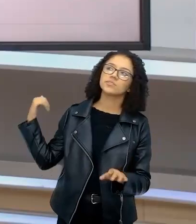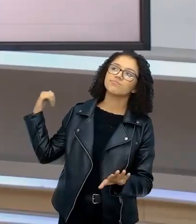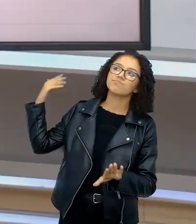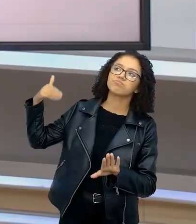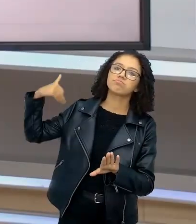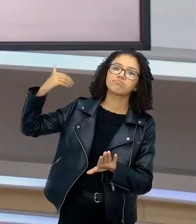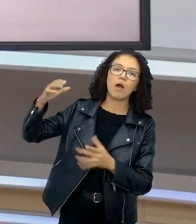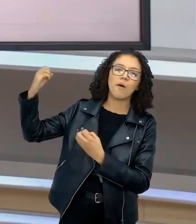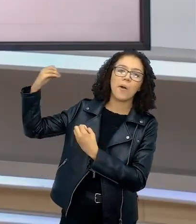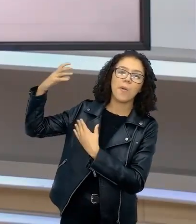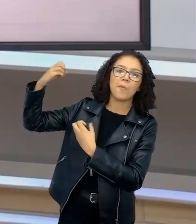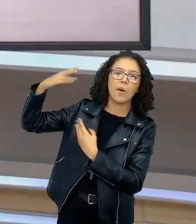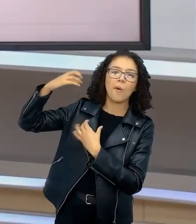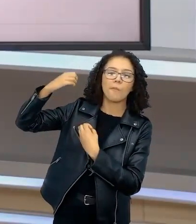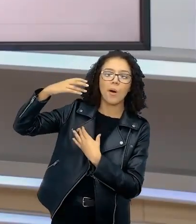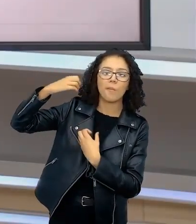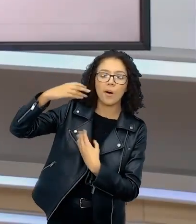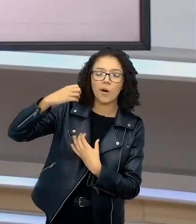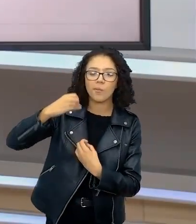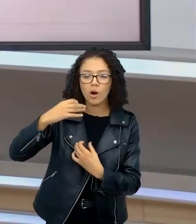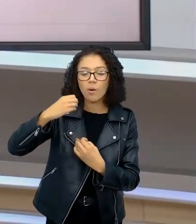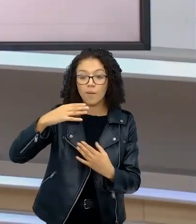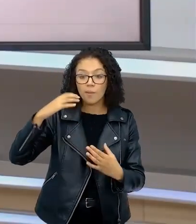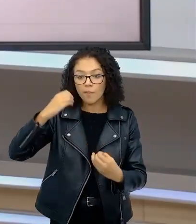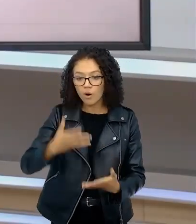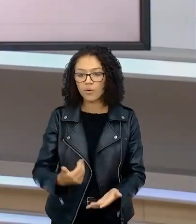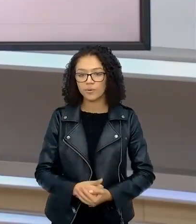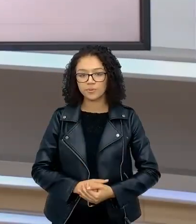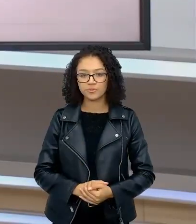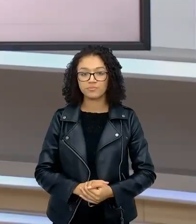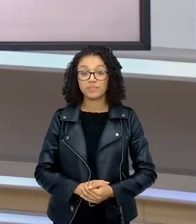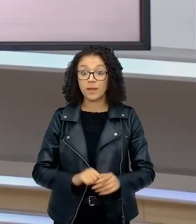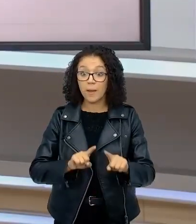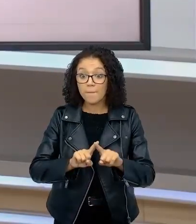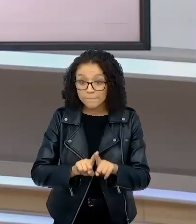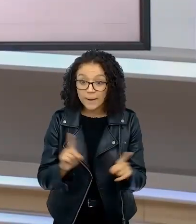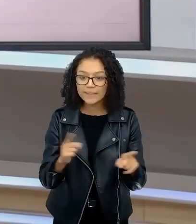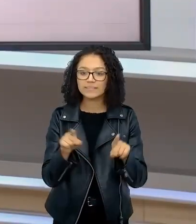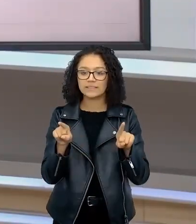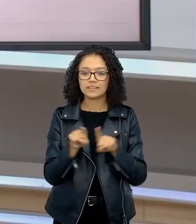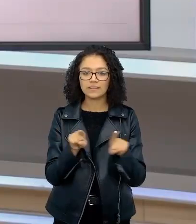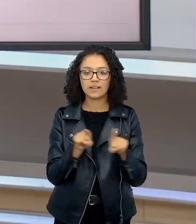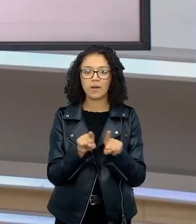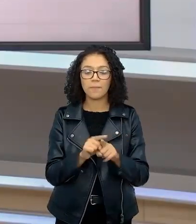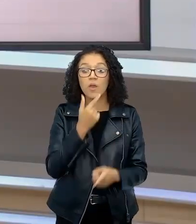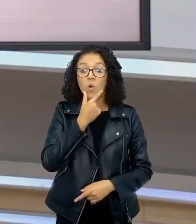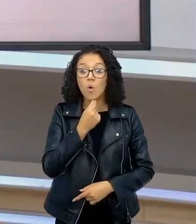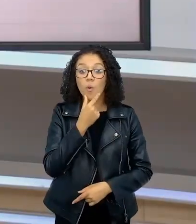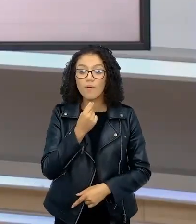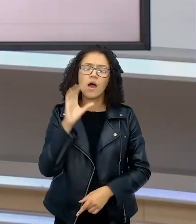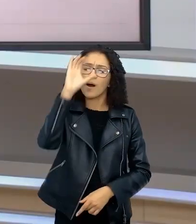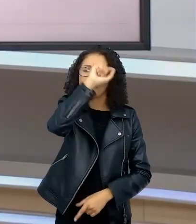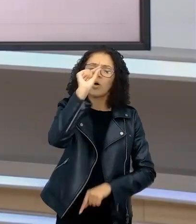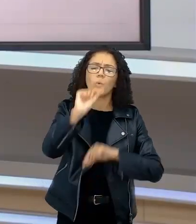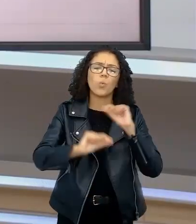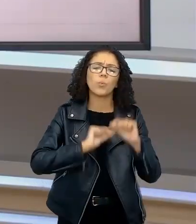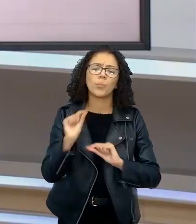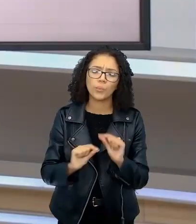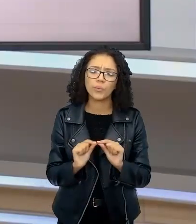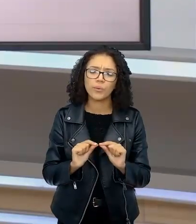precisam. E nessa masculinidade tóxica, os meninos também aprenderam que as mulheres são